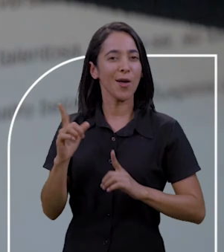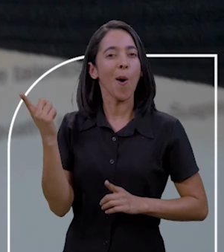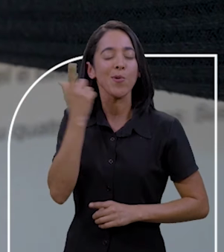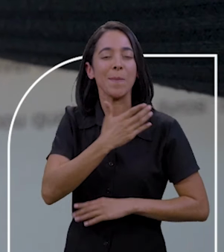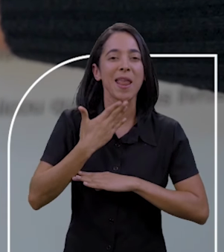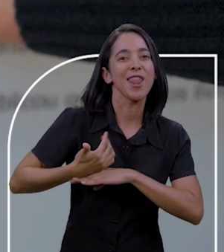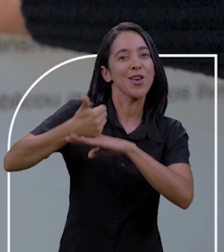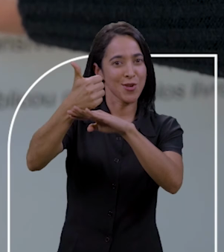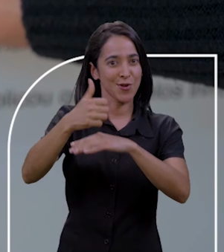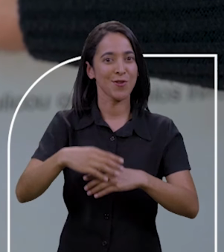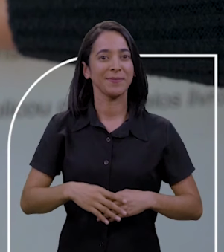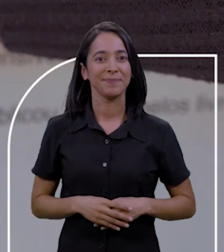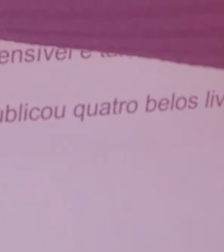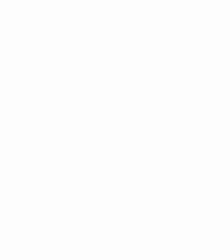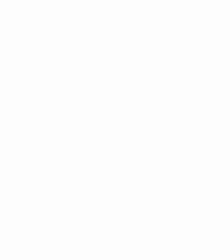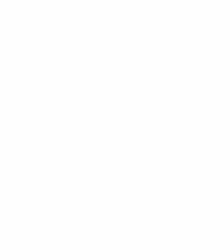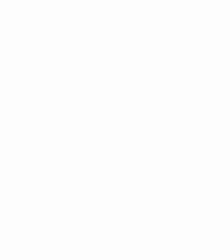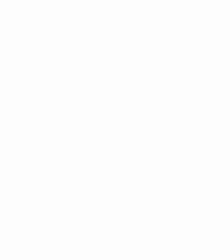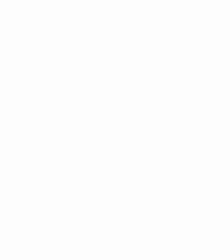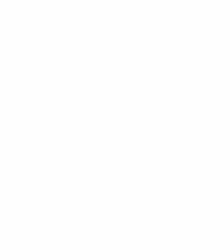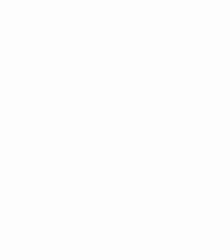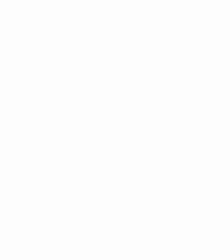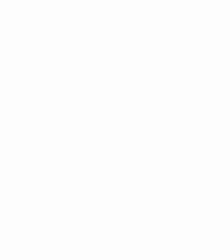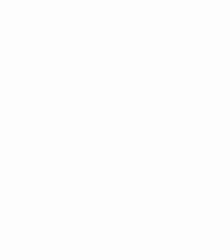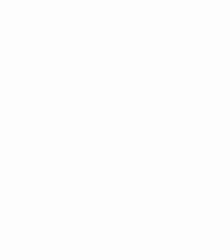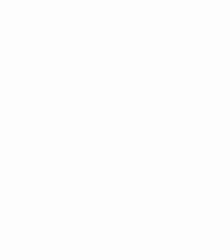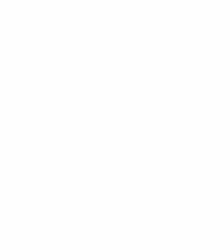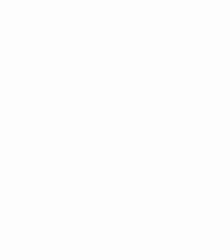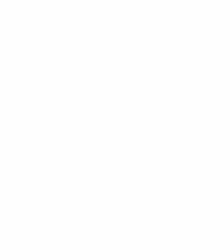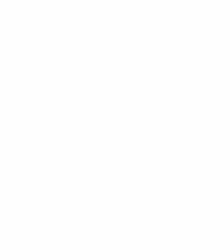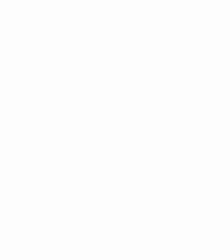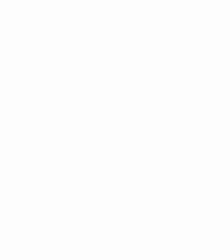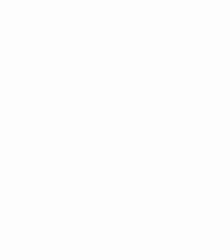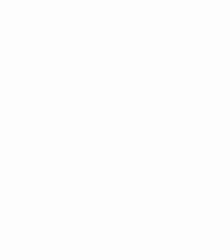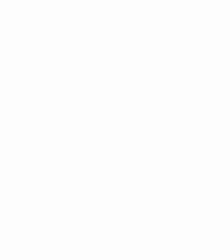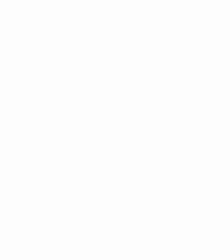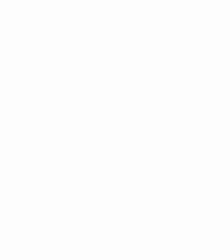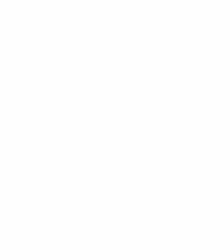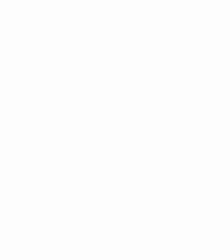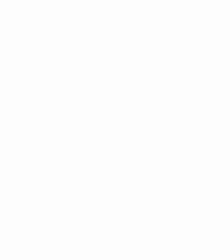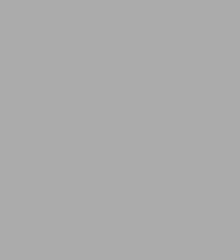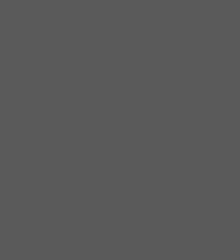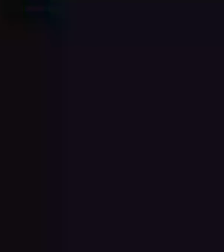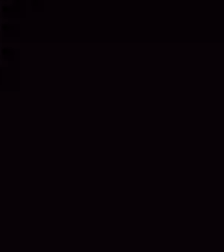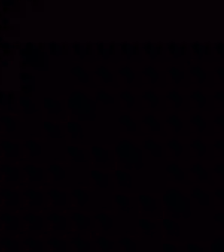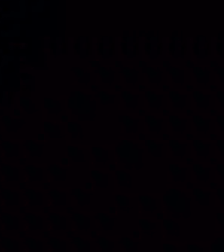da pessoa com deficiência seria muito melhor. fundo branco, logos do IBC, do Ministério da Educação e do Governo Federal.